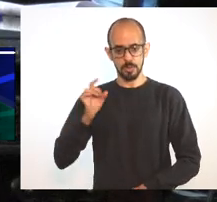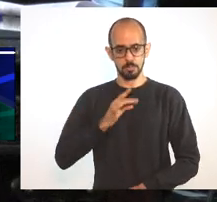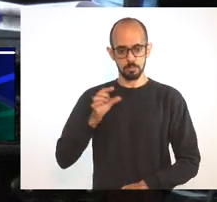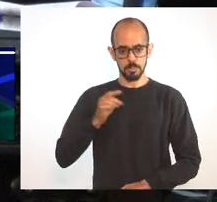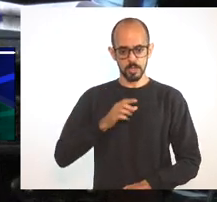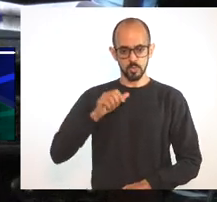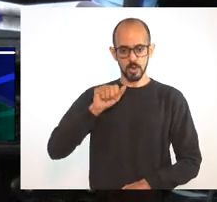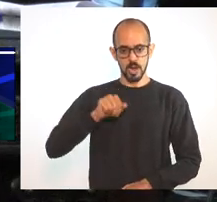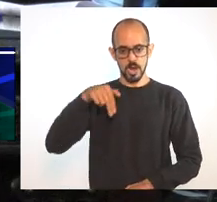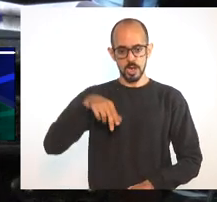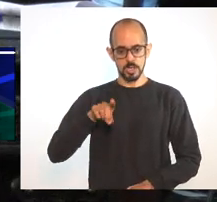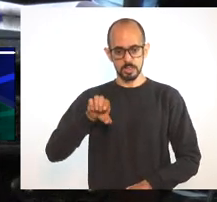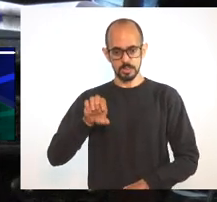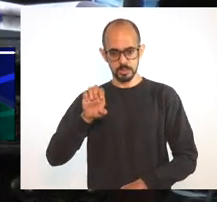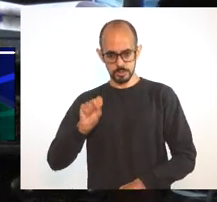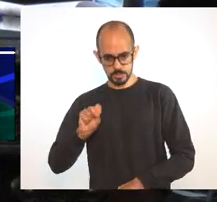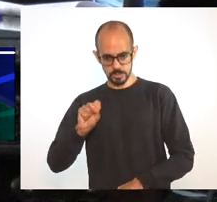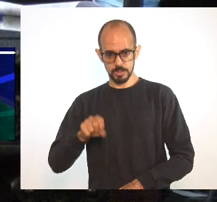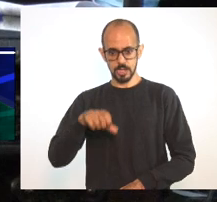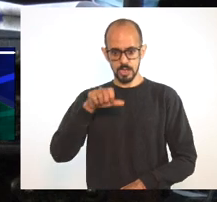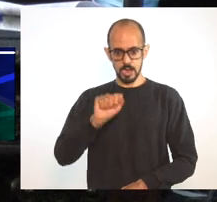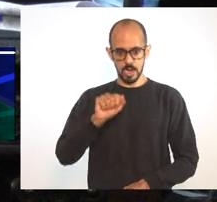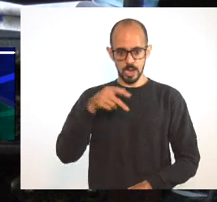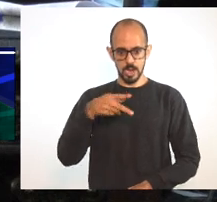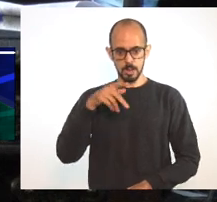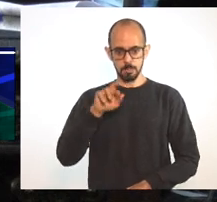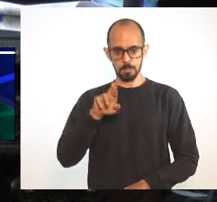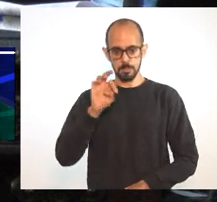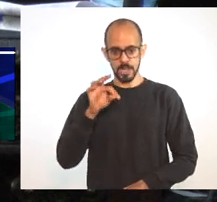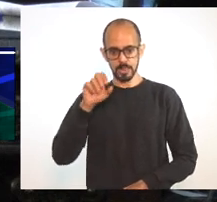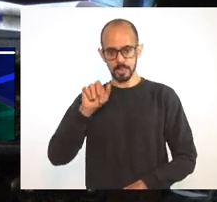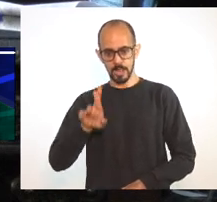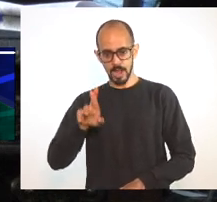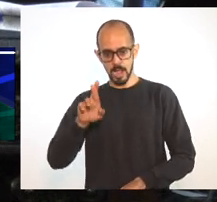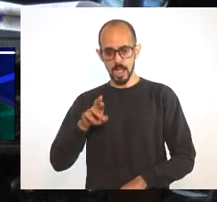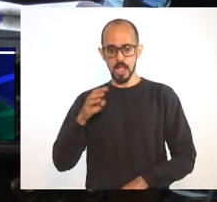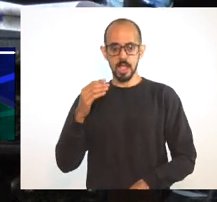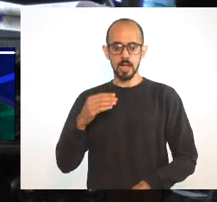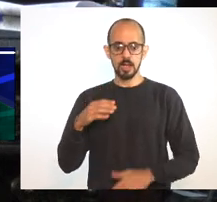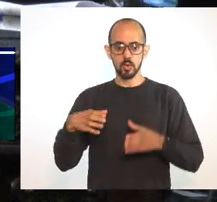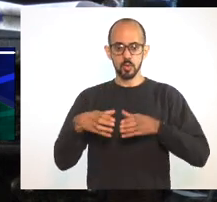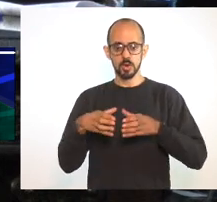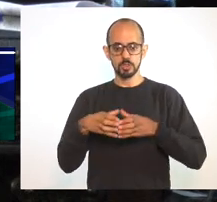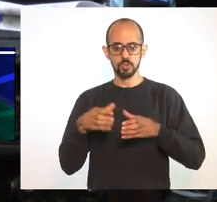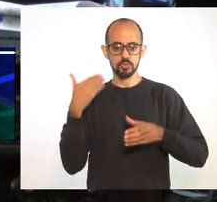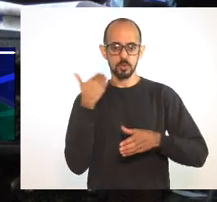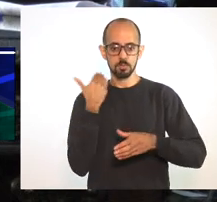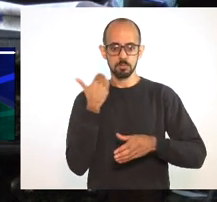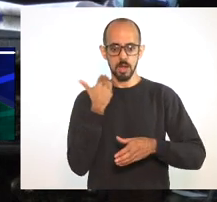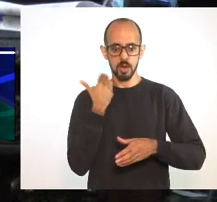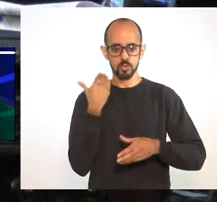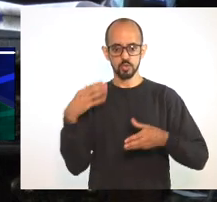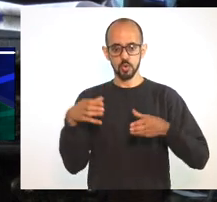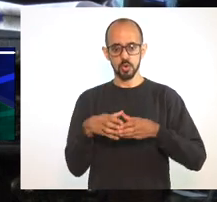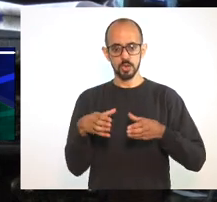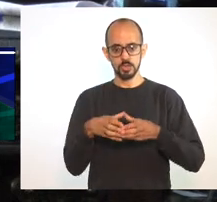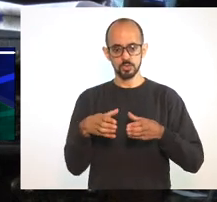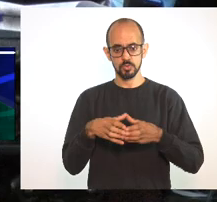Andes, Antra A, Bancários do Rio, Coletivo Feminista Popular do